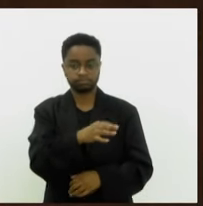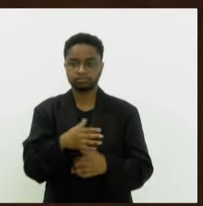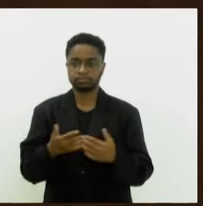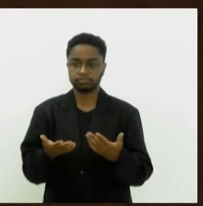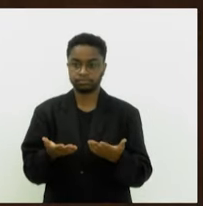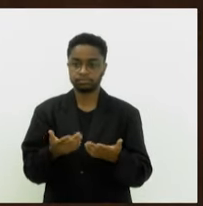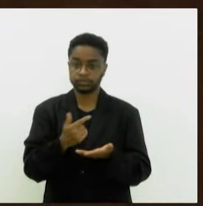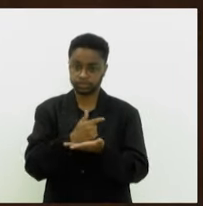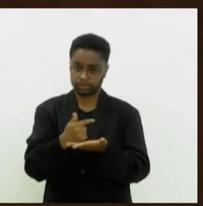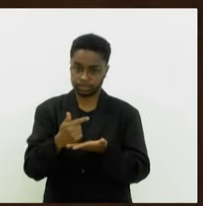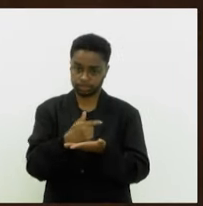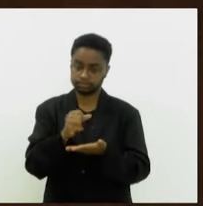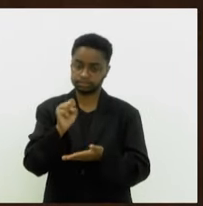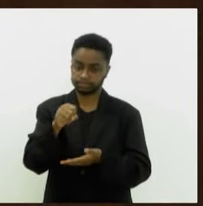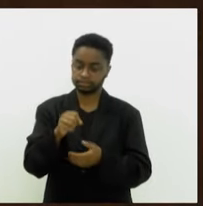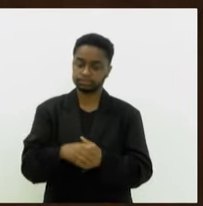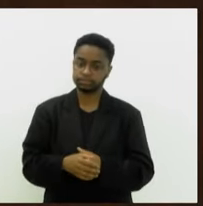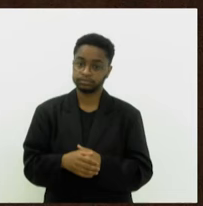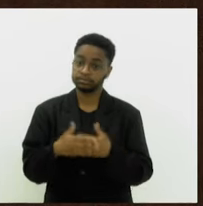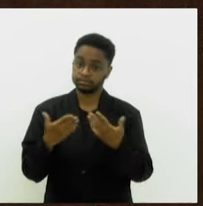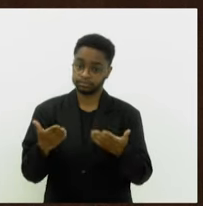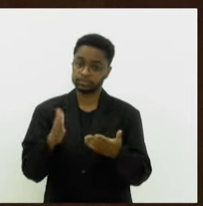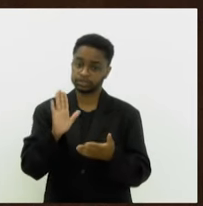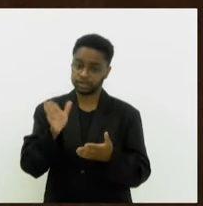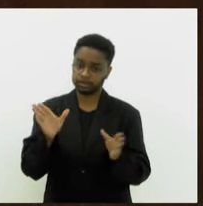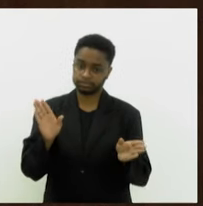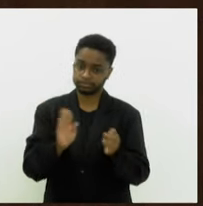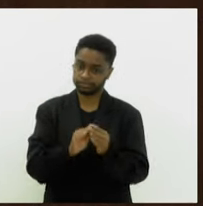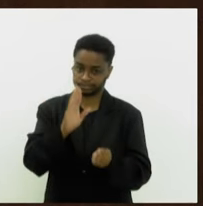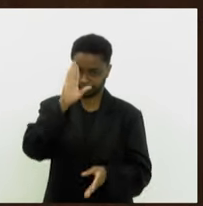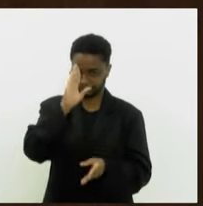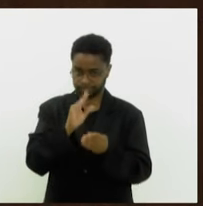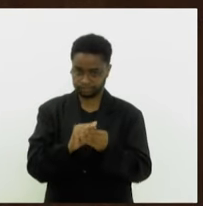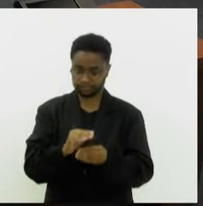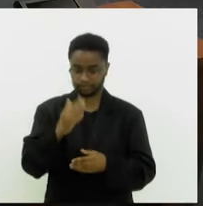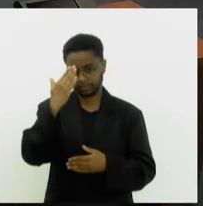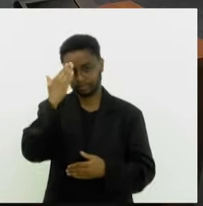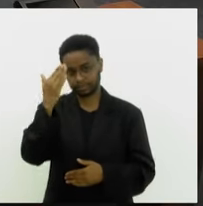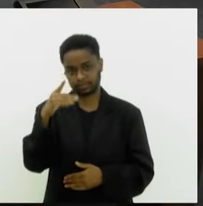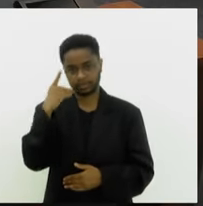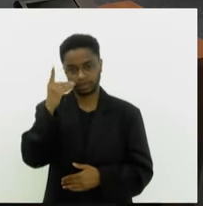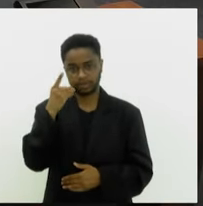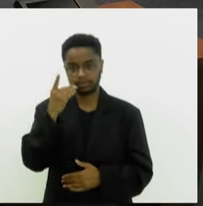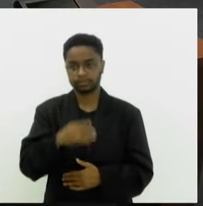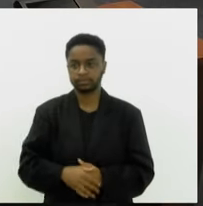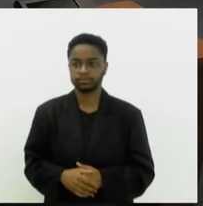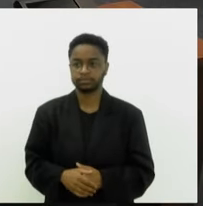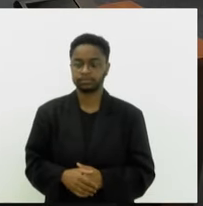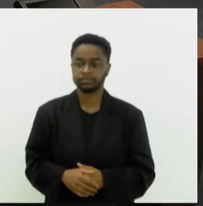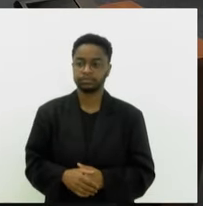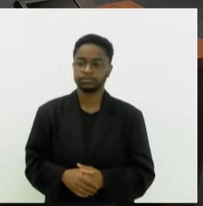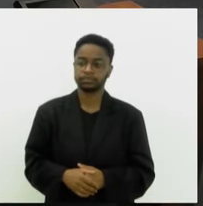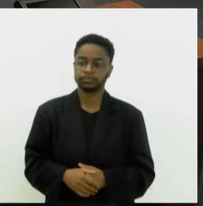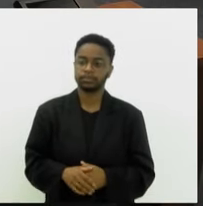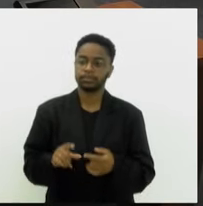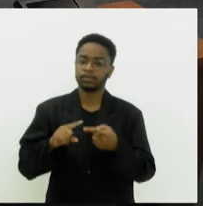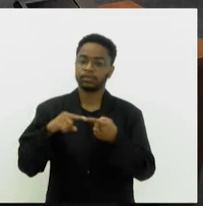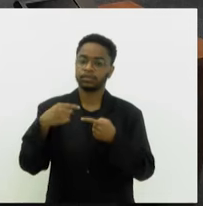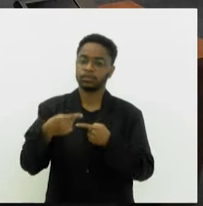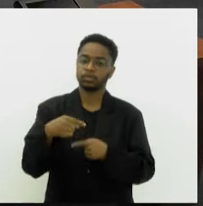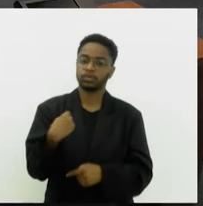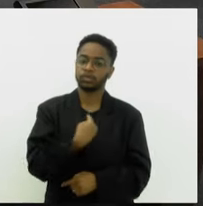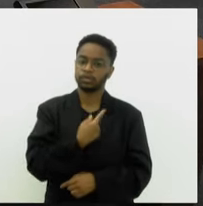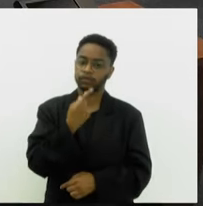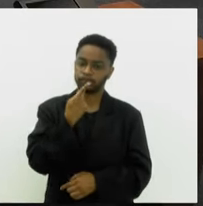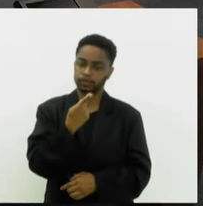quem entende, está dito. Muito obrigado, deputado. E depois nós vamos tratar